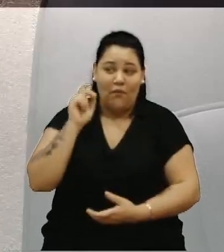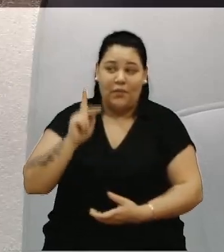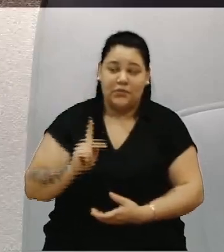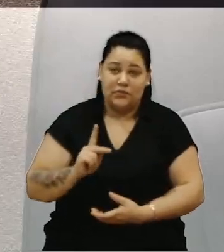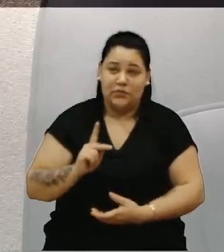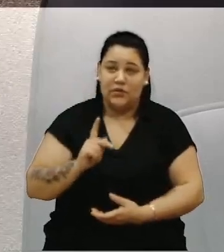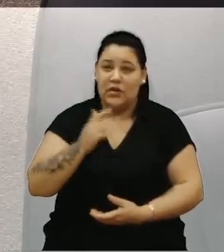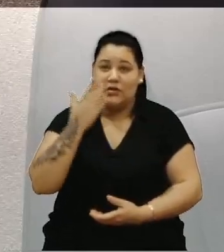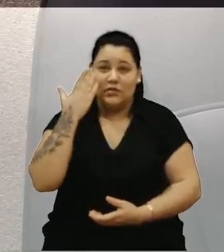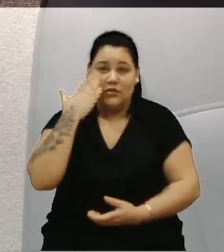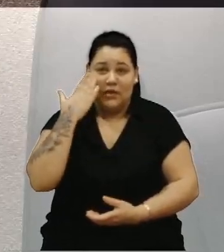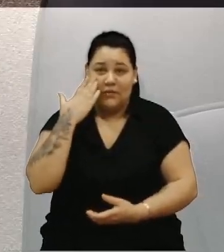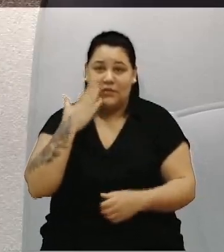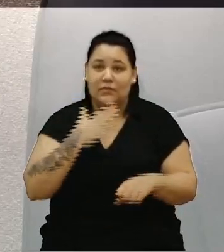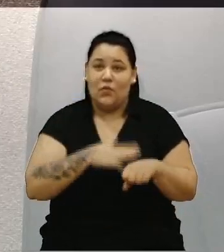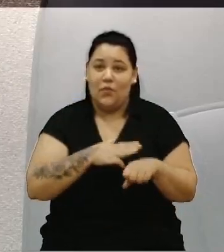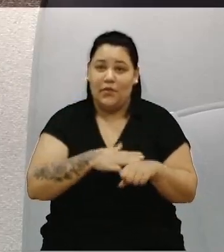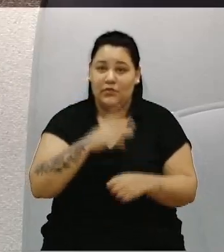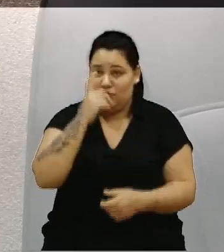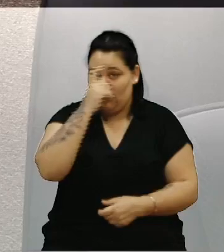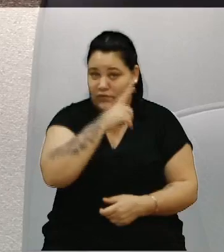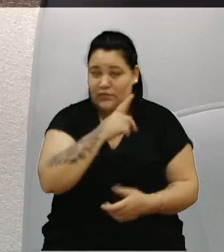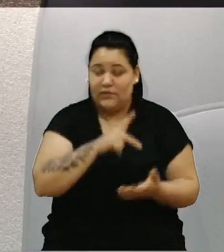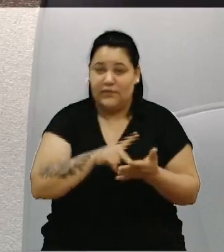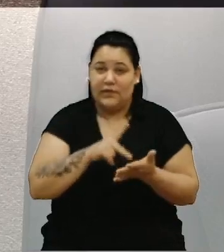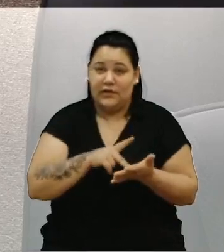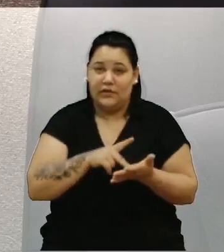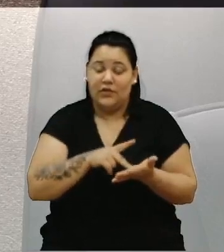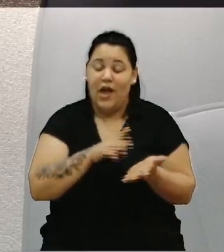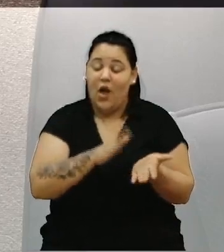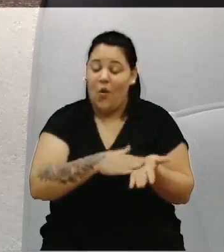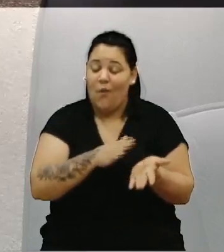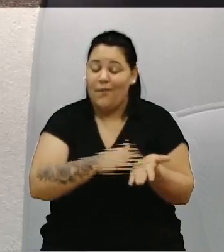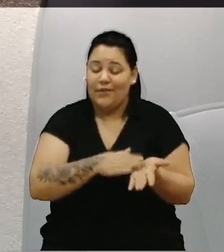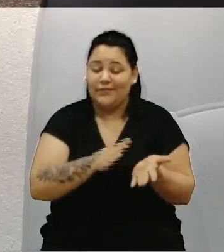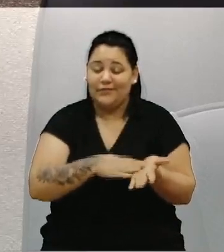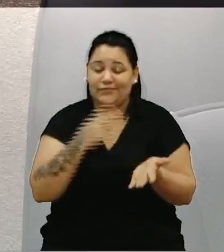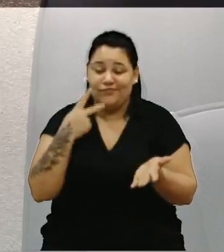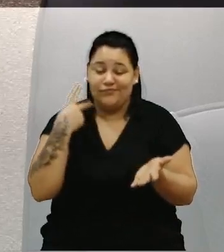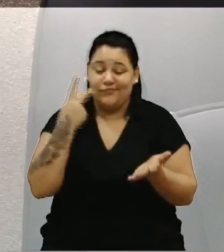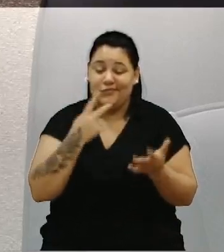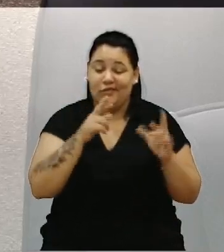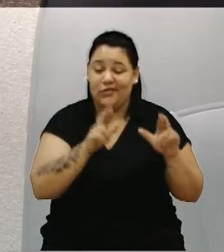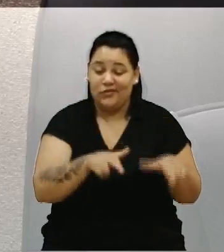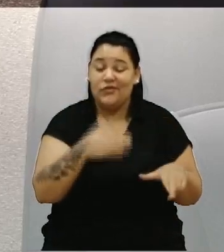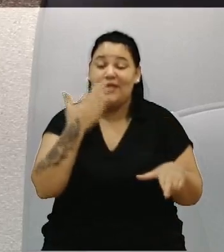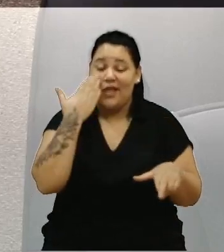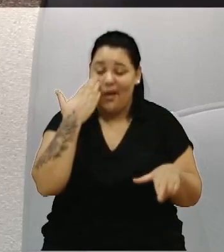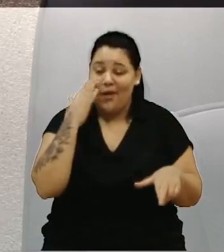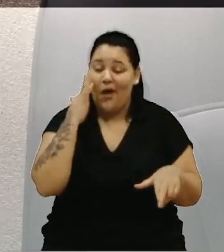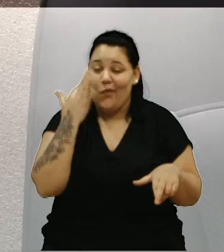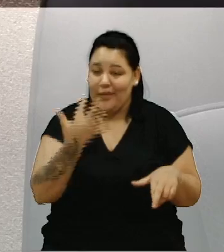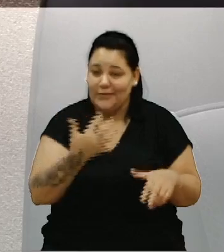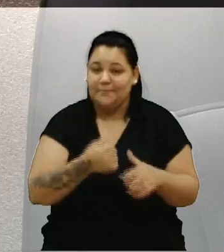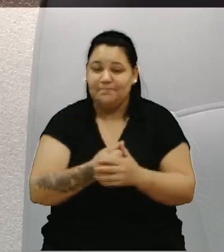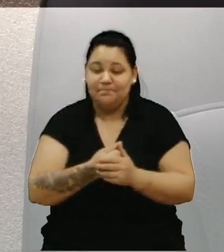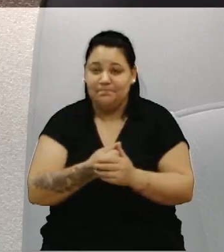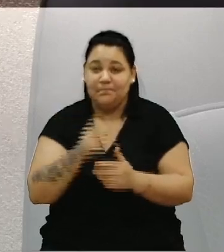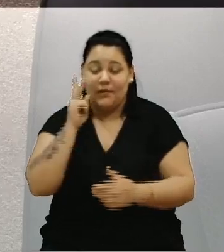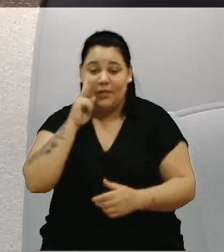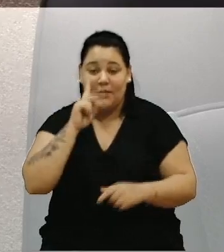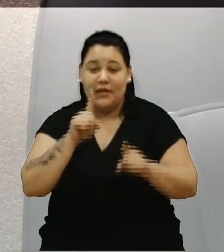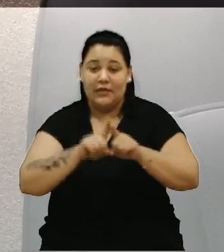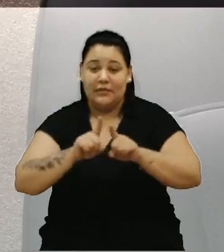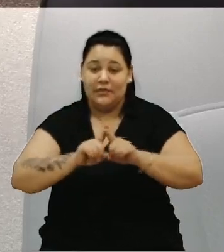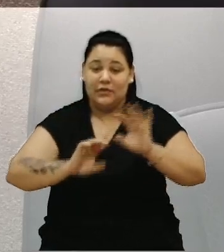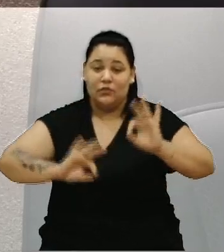tão delicado, de fato a cobrança, né, em cima do vereador da região sempre aumenta bastante, né? Lembrar que o projeto